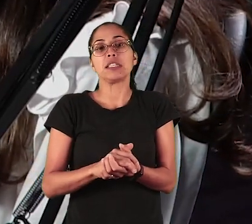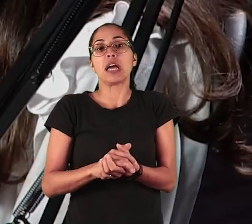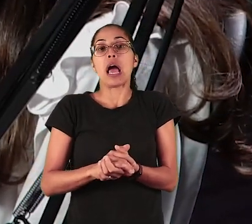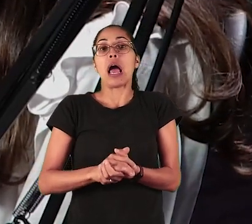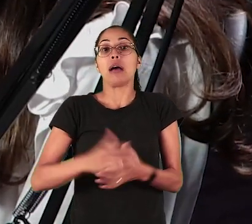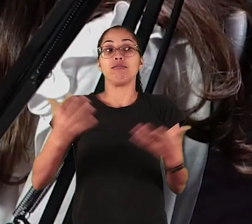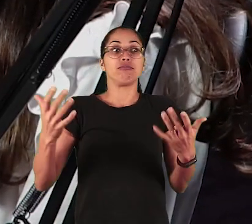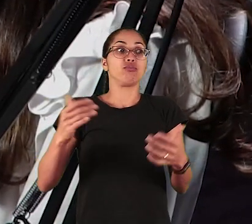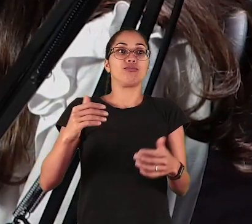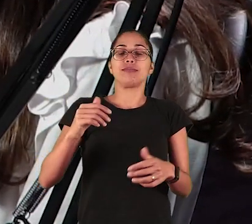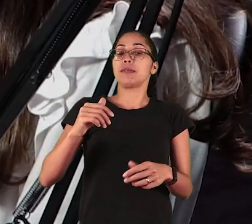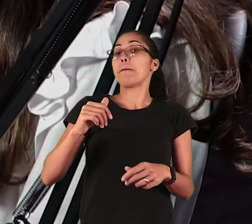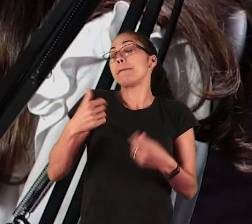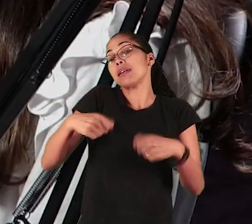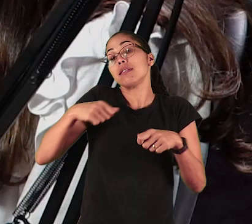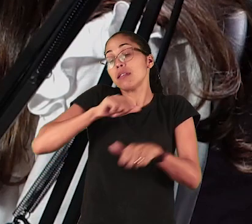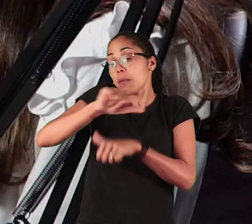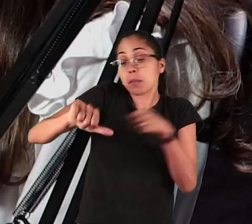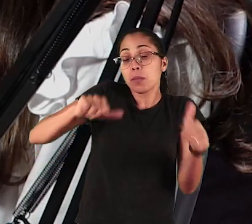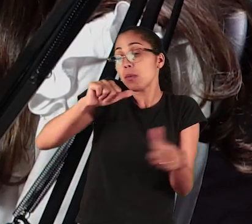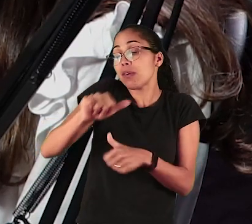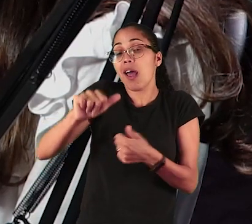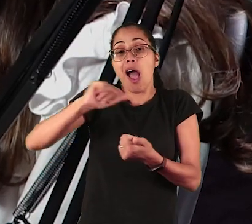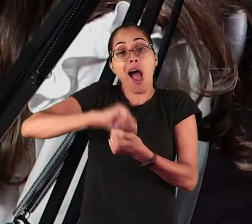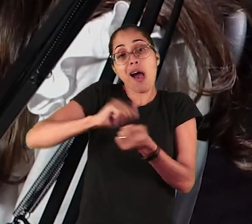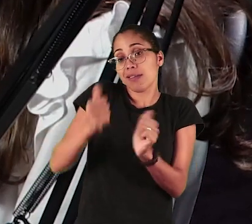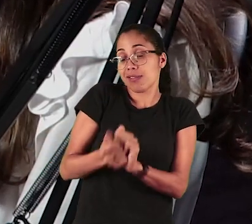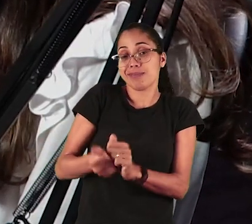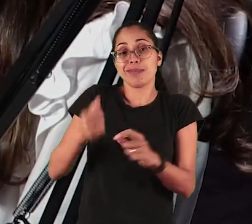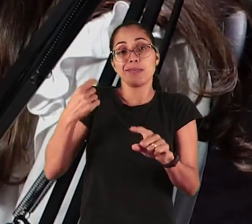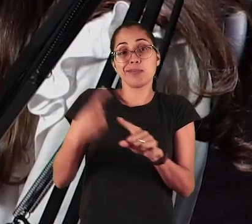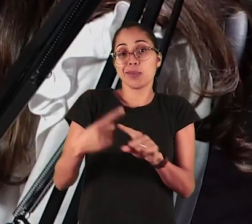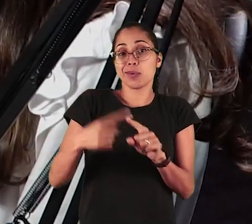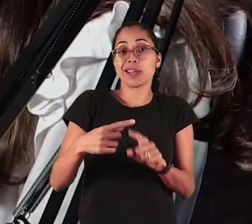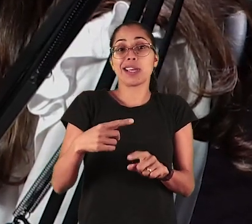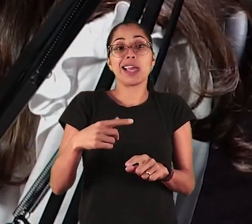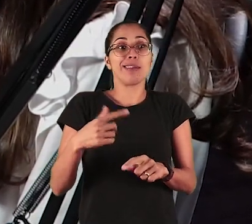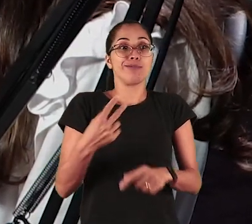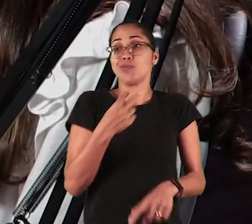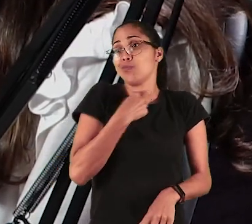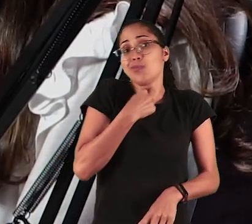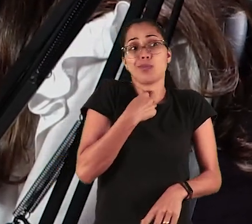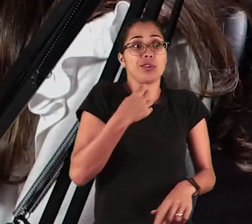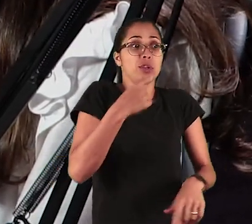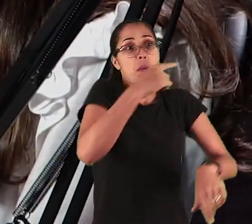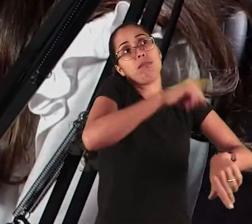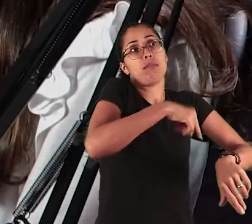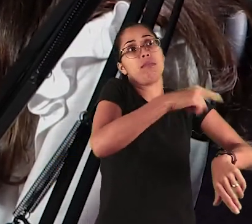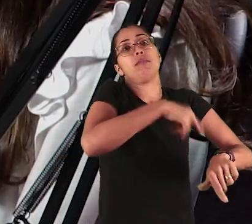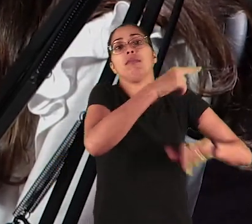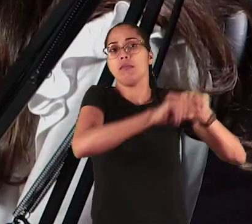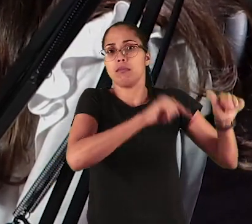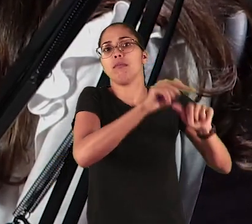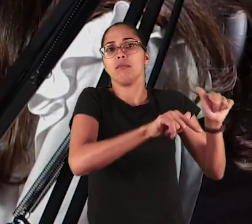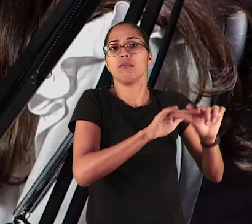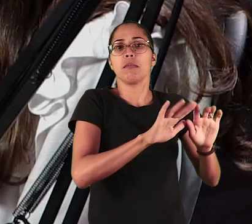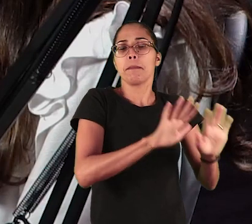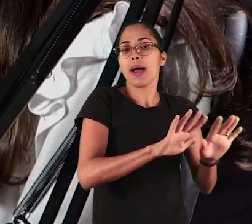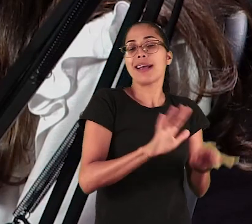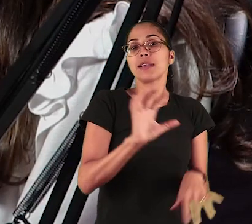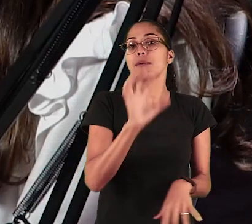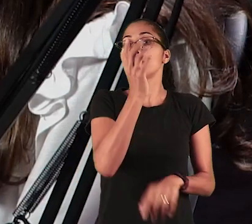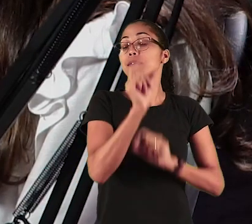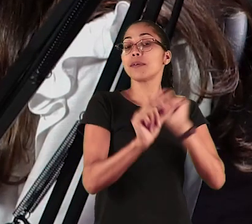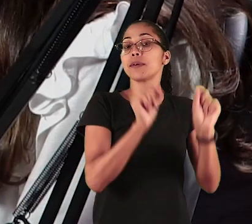e meu marido apesar de ser do mercado financeiro também não tinha uma vida ali tão louca né quanto ela tivesse me Banking então Surgiu uma oportunidade